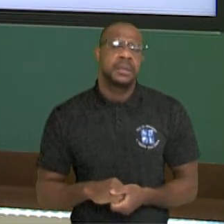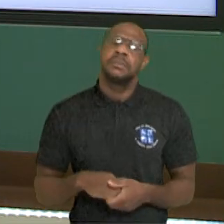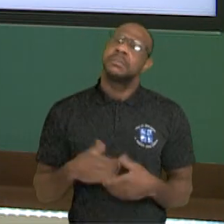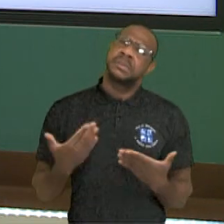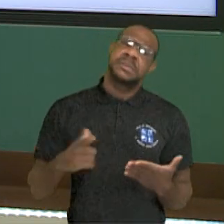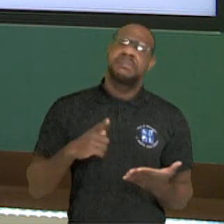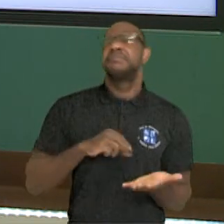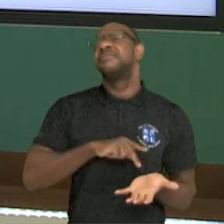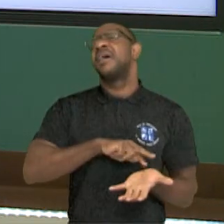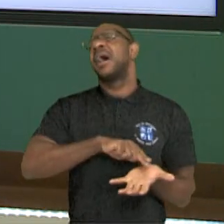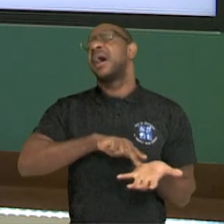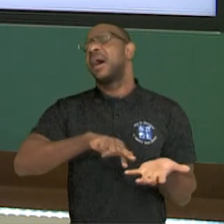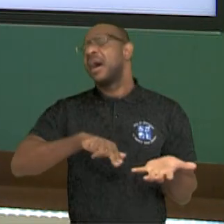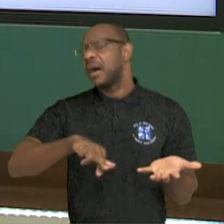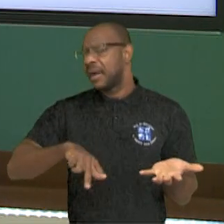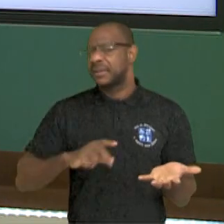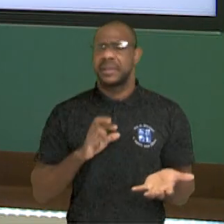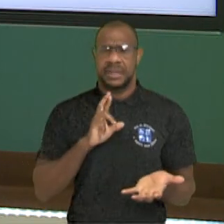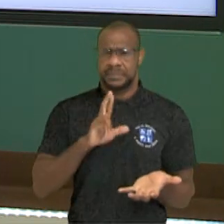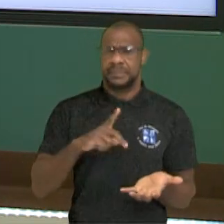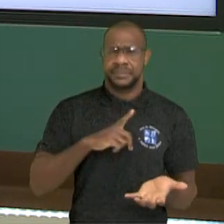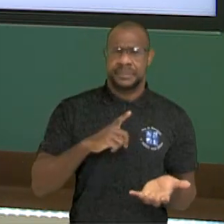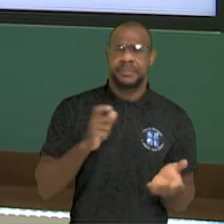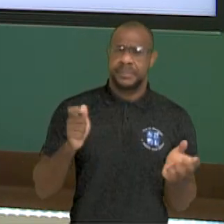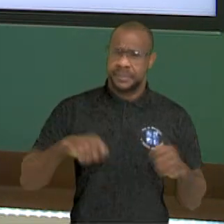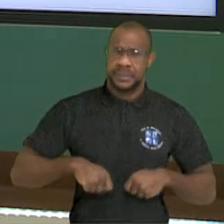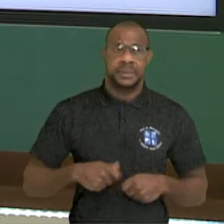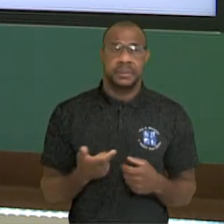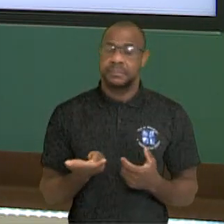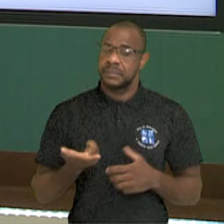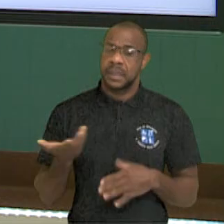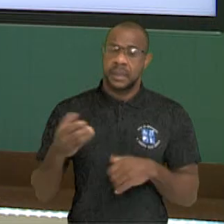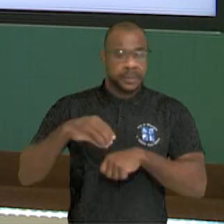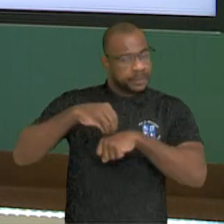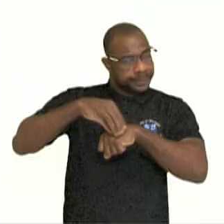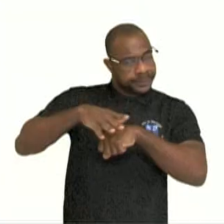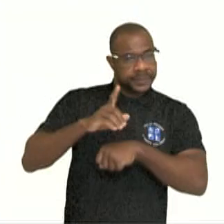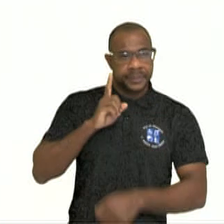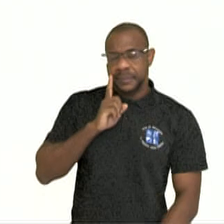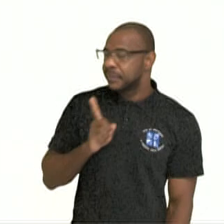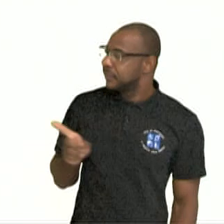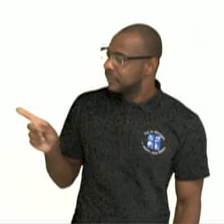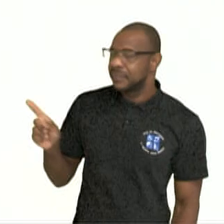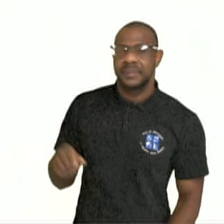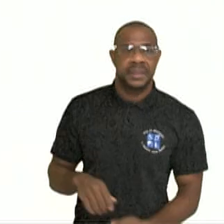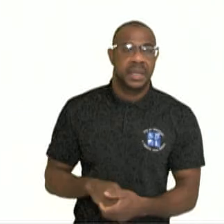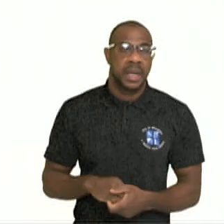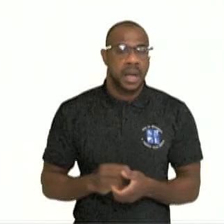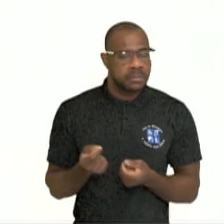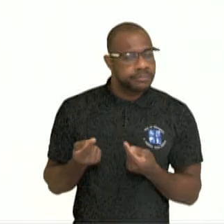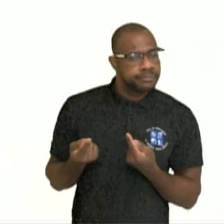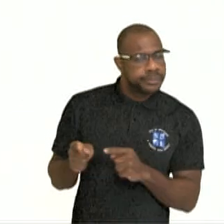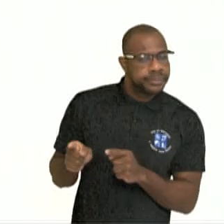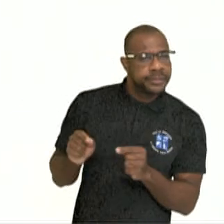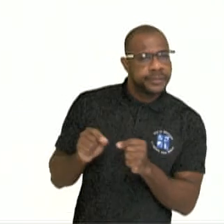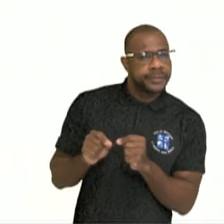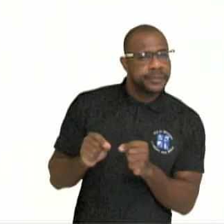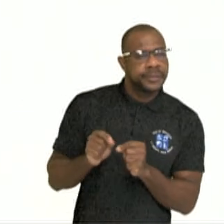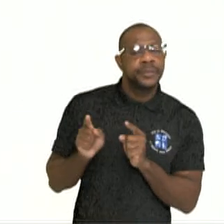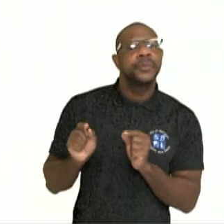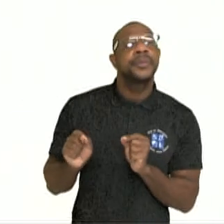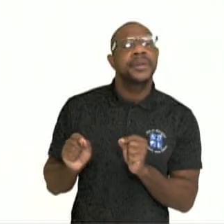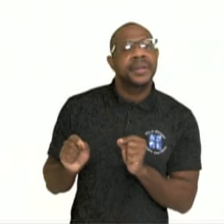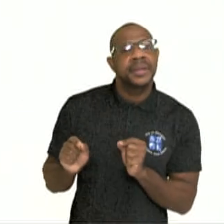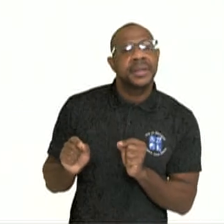ter várias formas de responder isso, né? Mas uma possível resposta é esta aqui, ó. Então uma crítica realizada ali pelo nosso